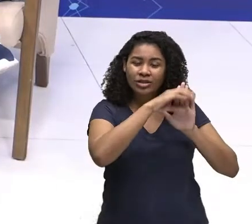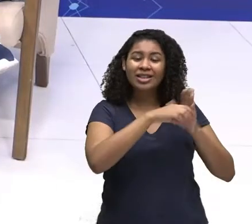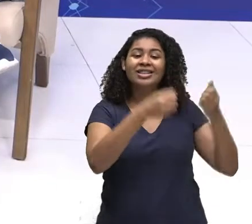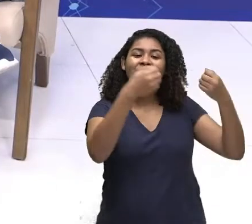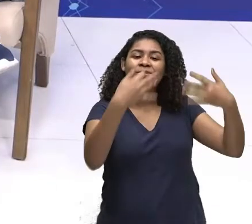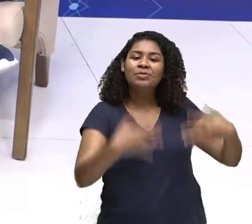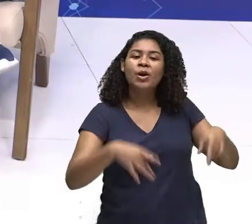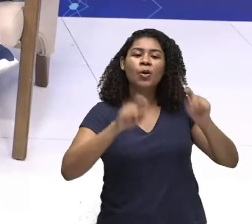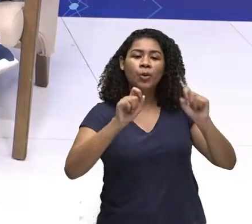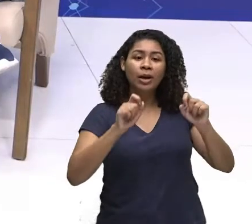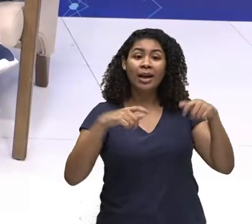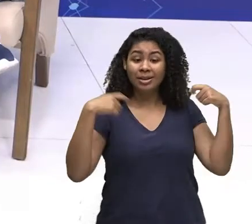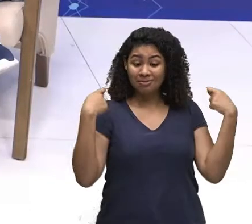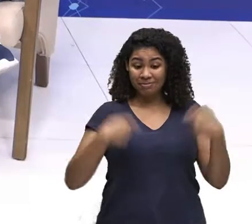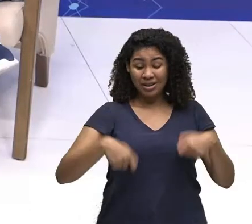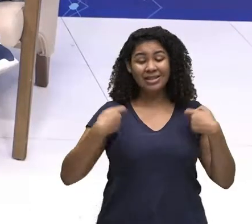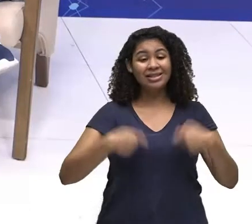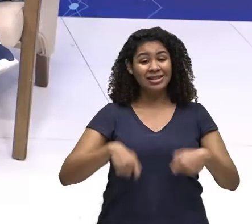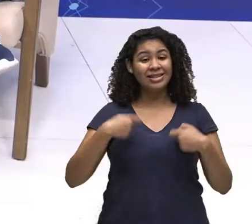ter